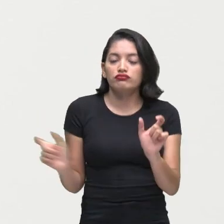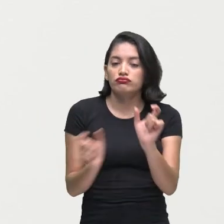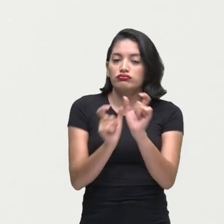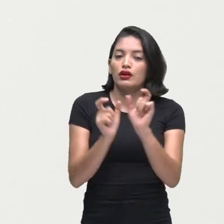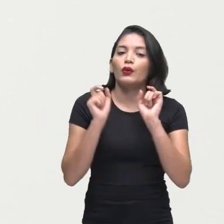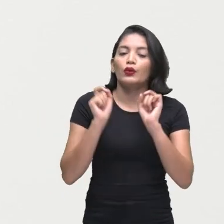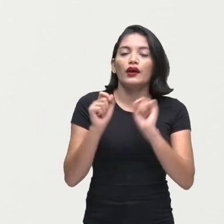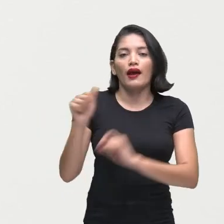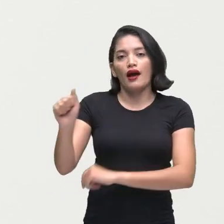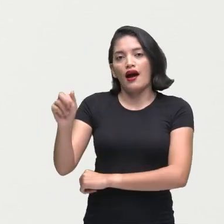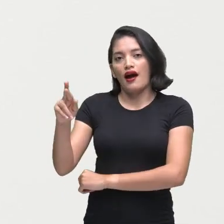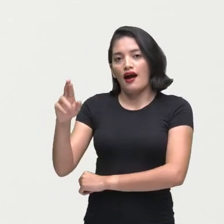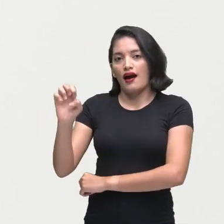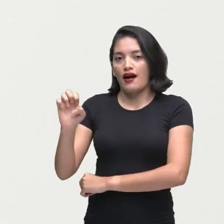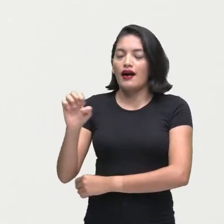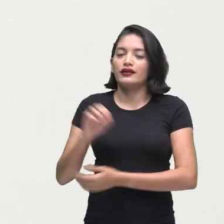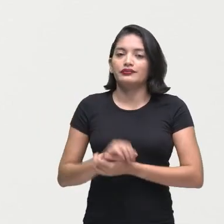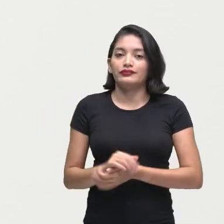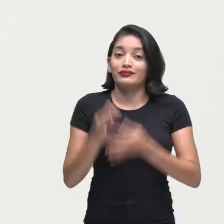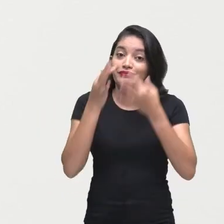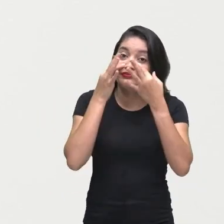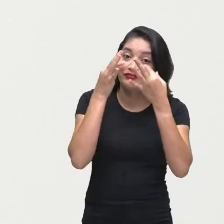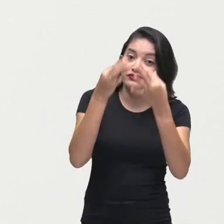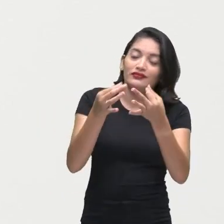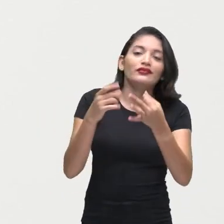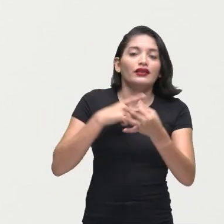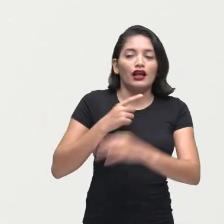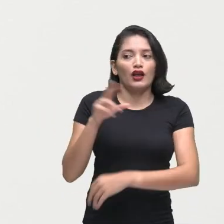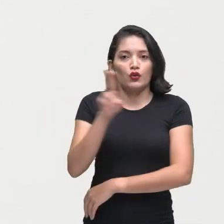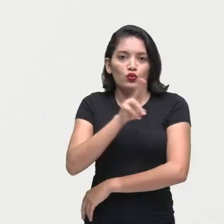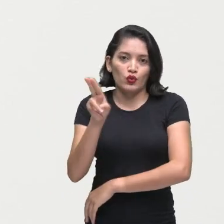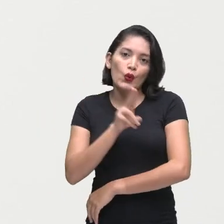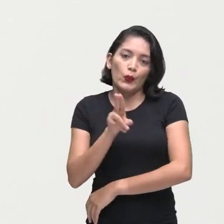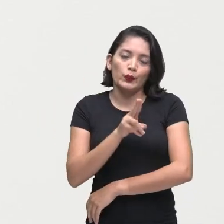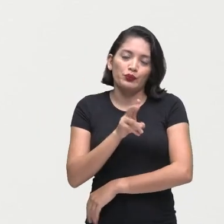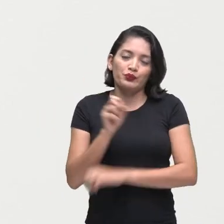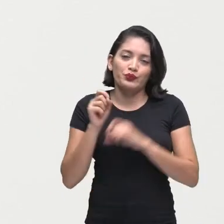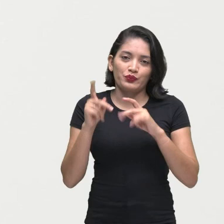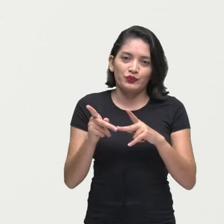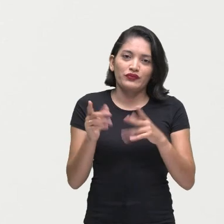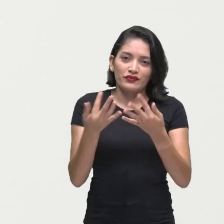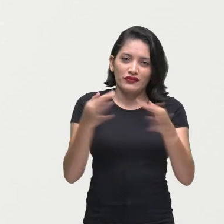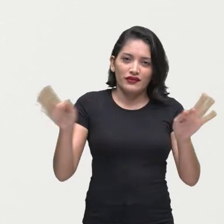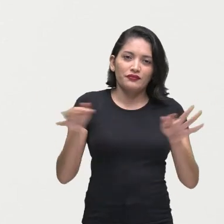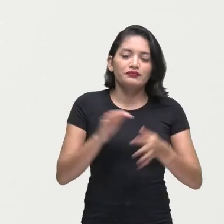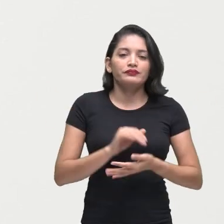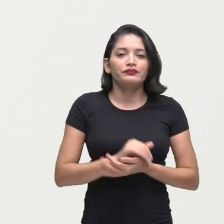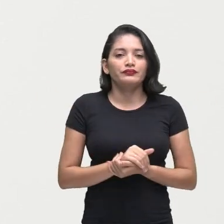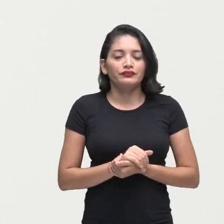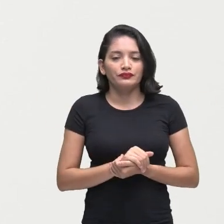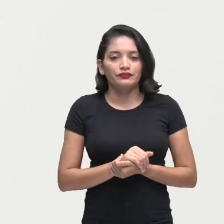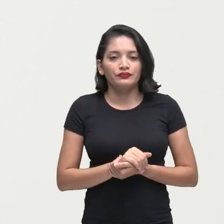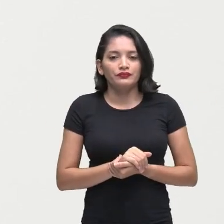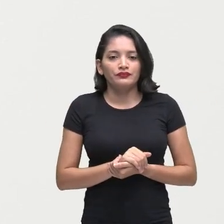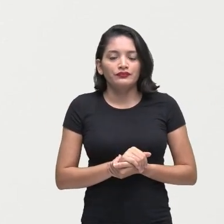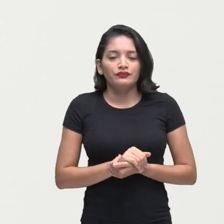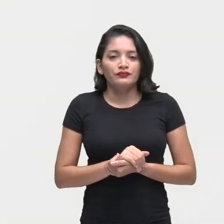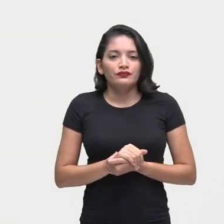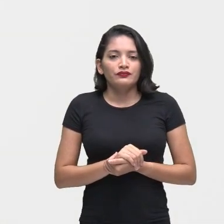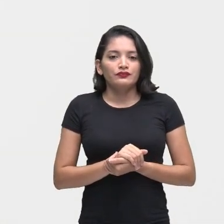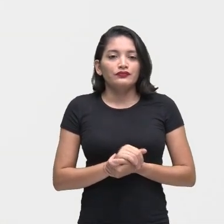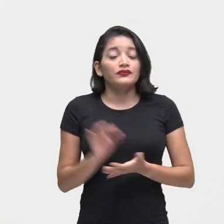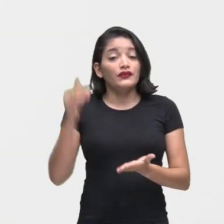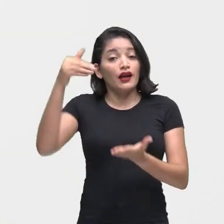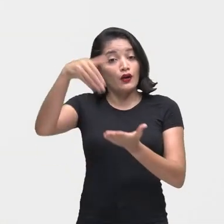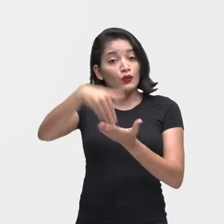A então Fique atento toda vez quando você tem o nome não pronome na sua questão bom e na última que é